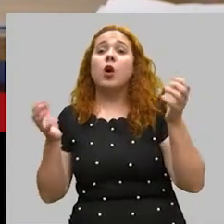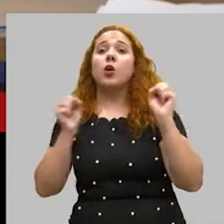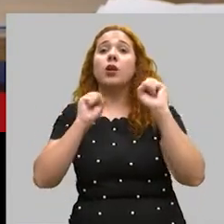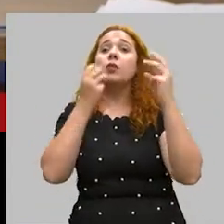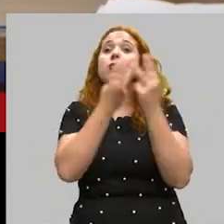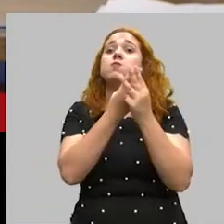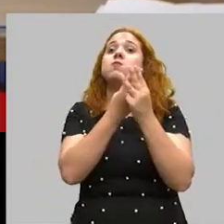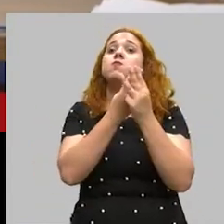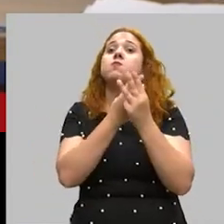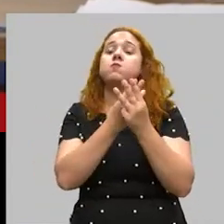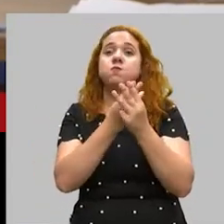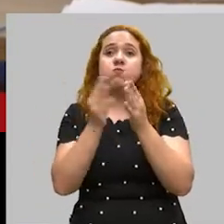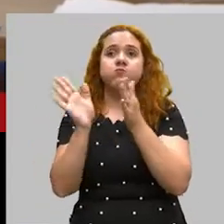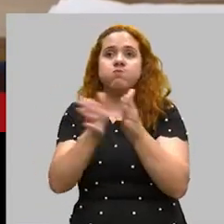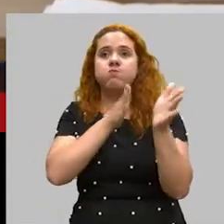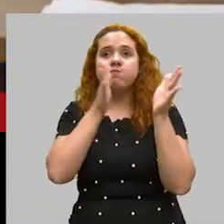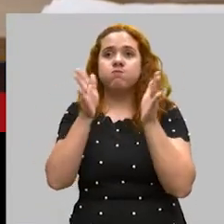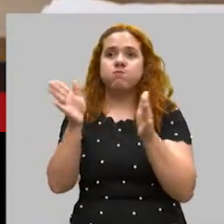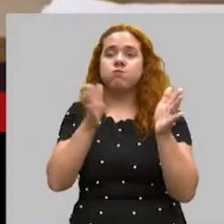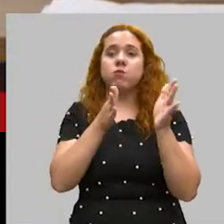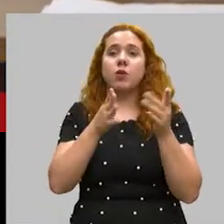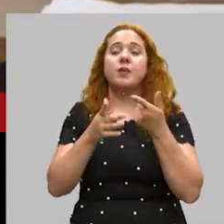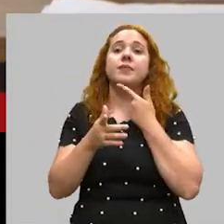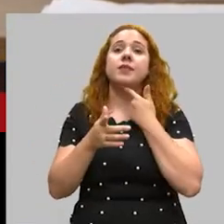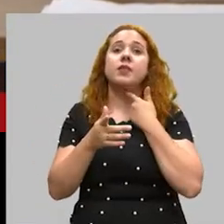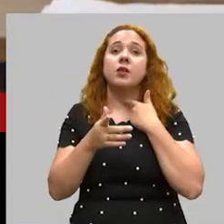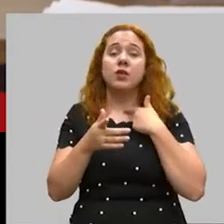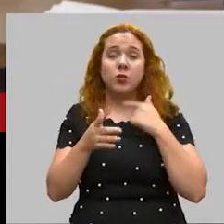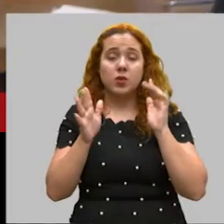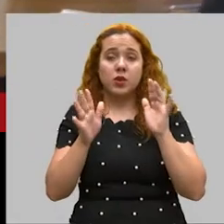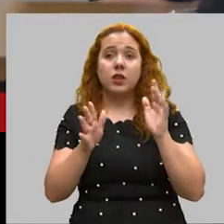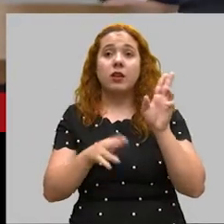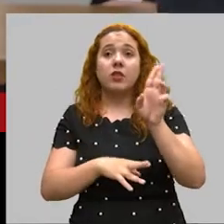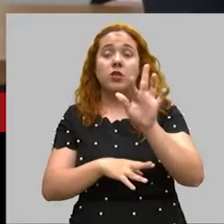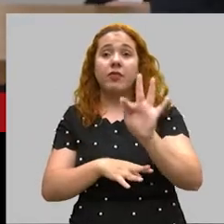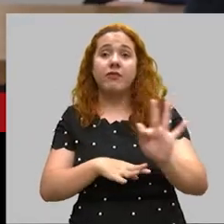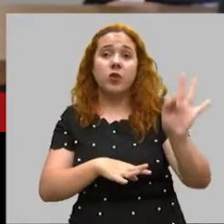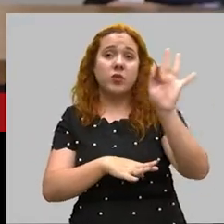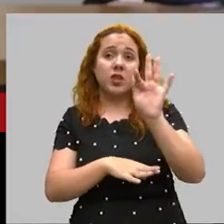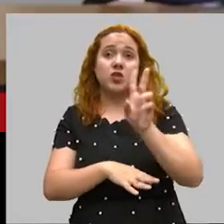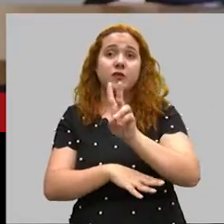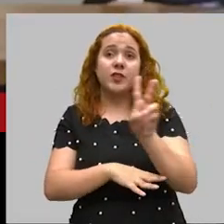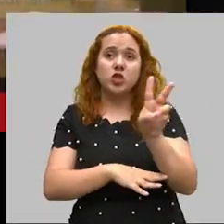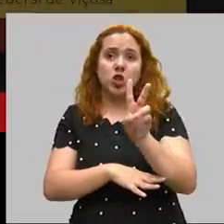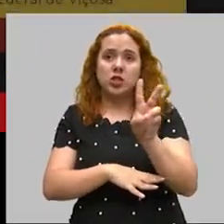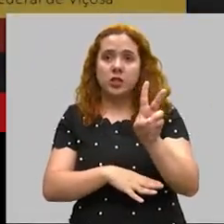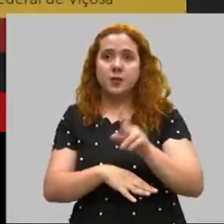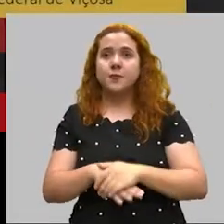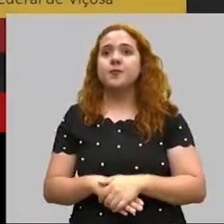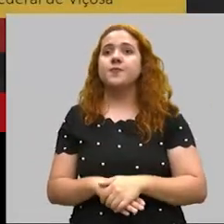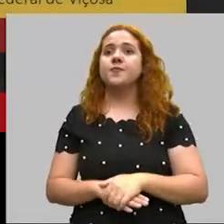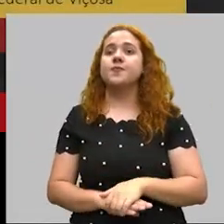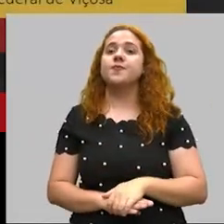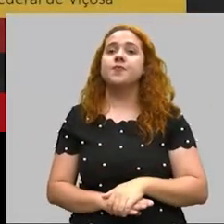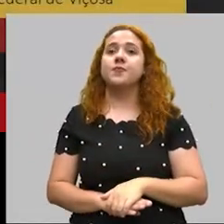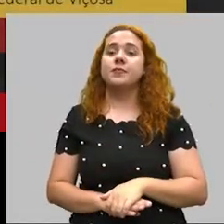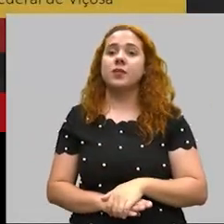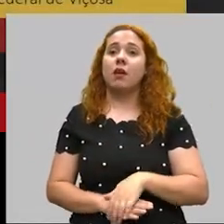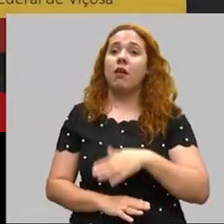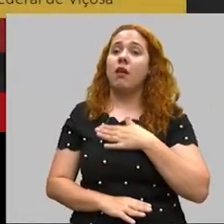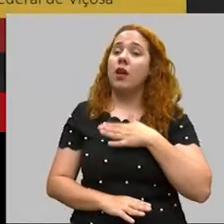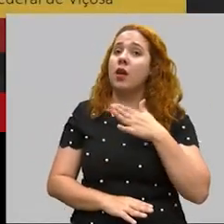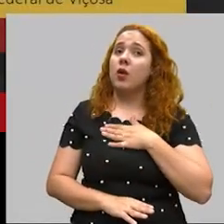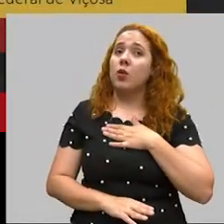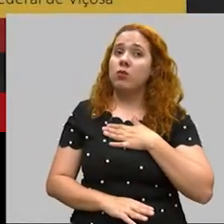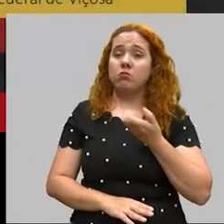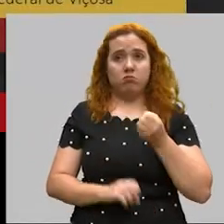Universidade Federal de vosa Eu queria colocar assim da onde eu venho falar né porque assim eu eh eu eu Na verdade eu sou